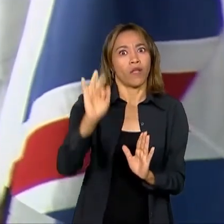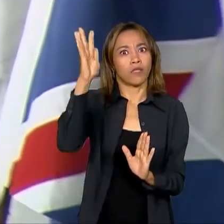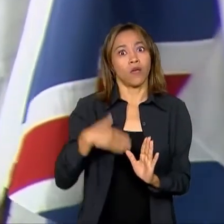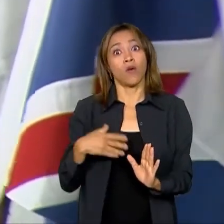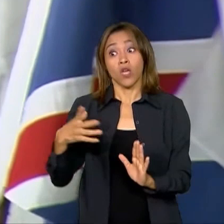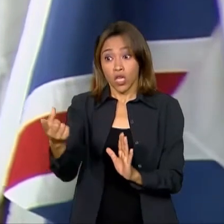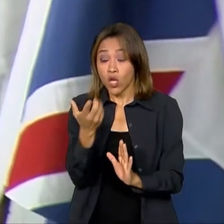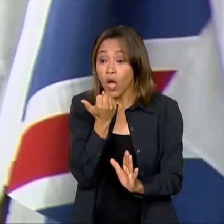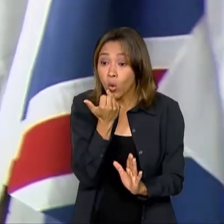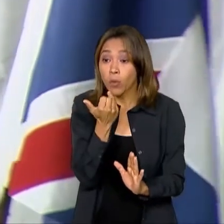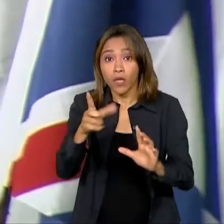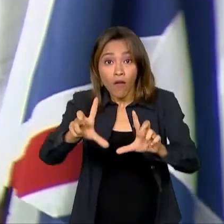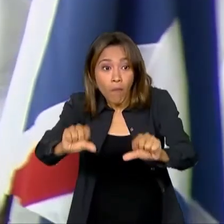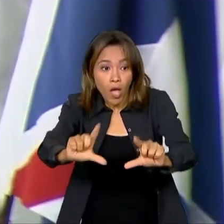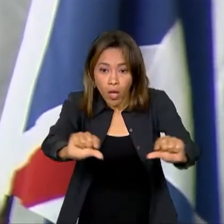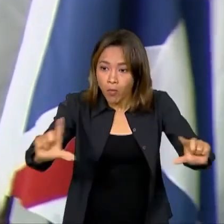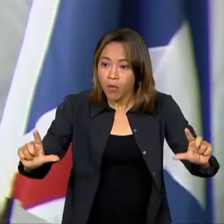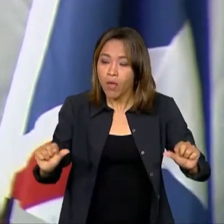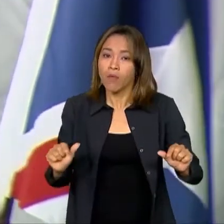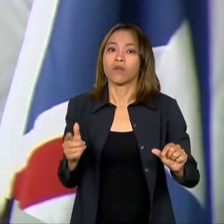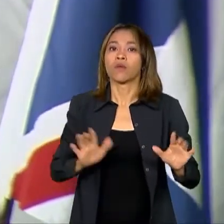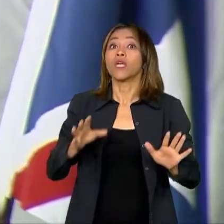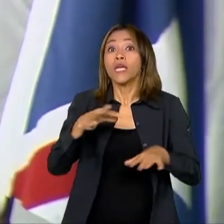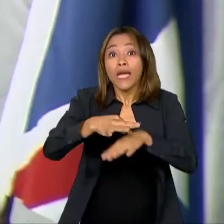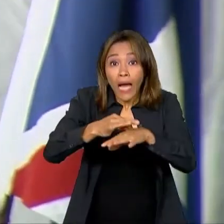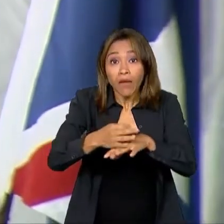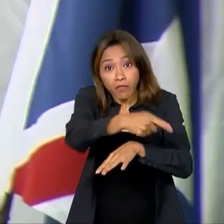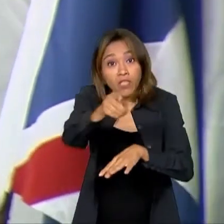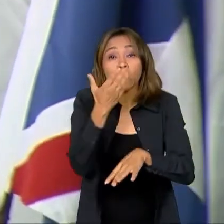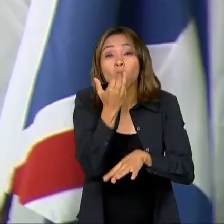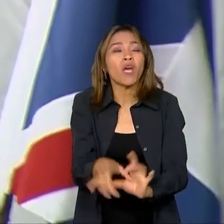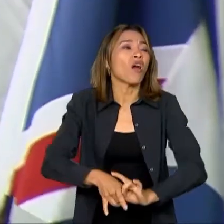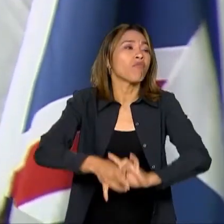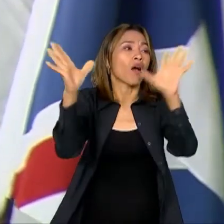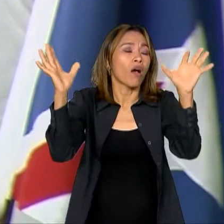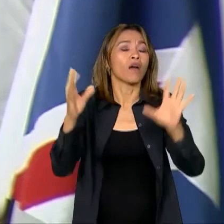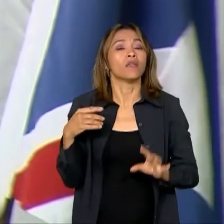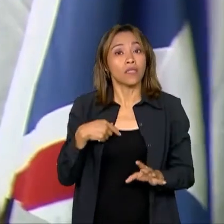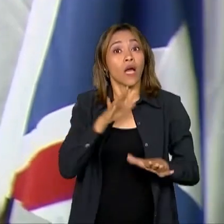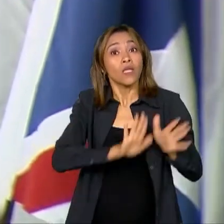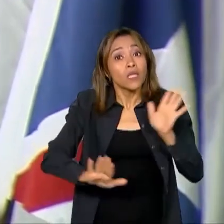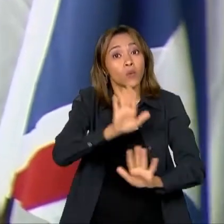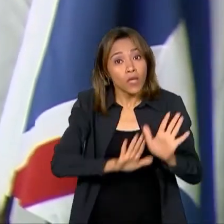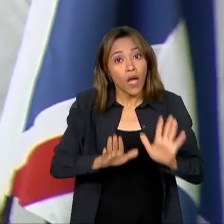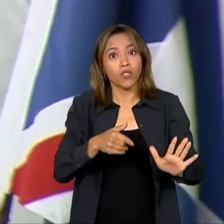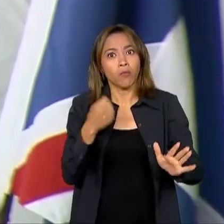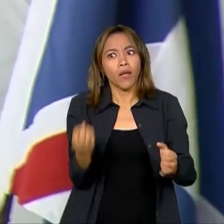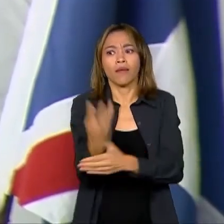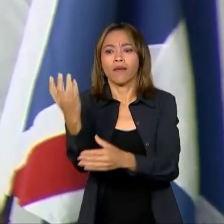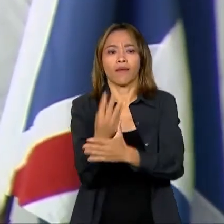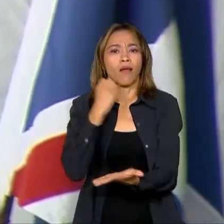vocês possam comer carne quando quiserem. Está cuidando para gerar emprego com carteira de